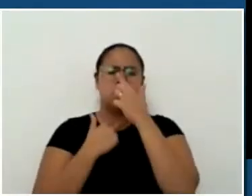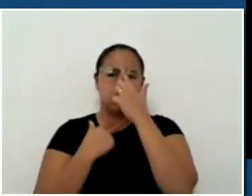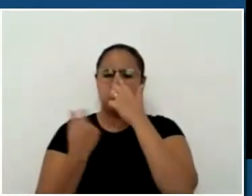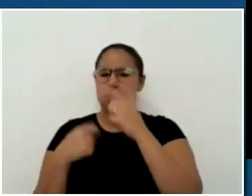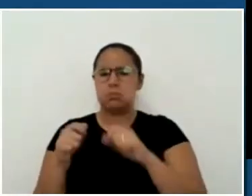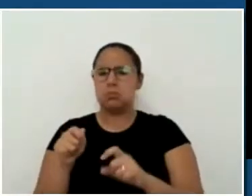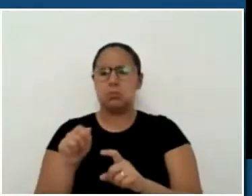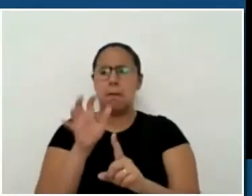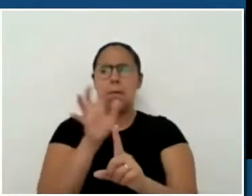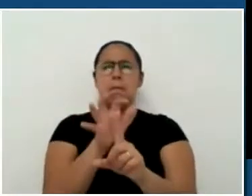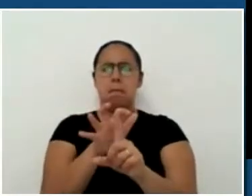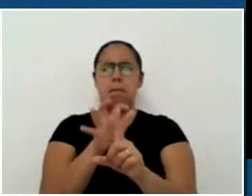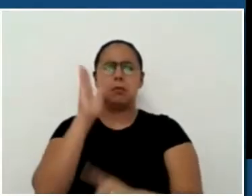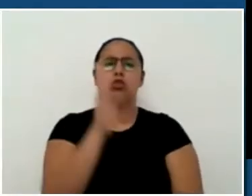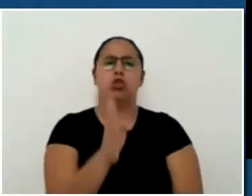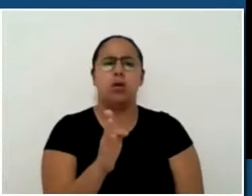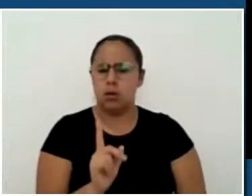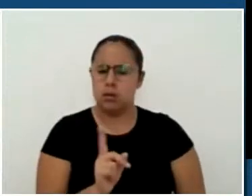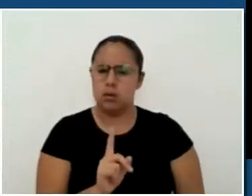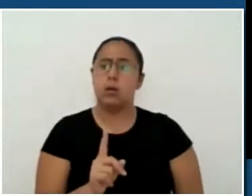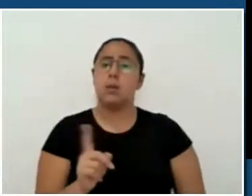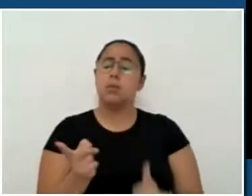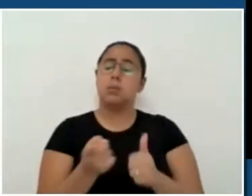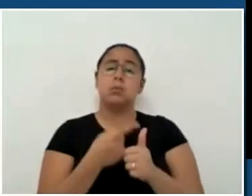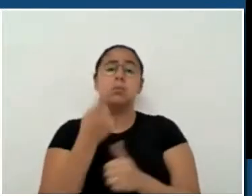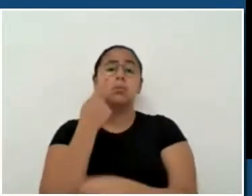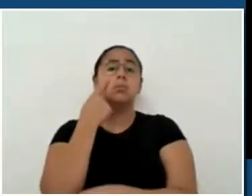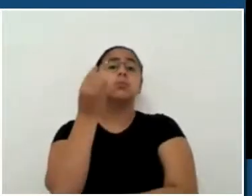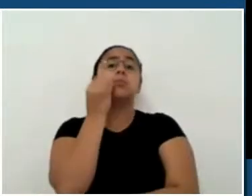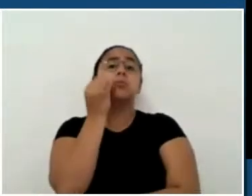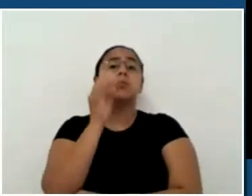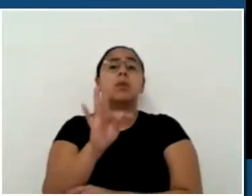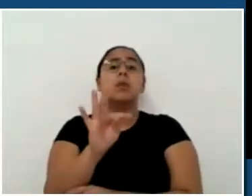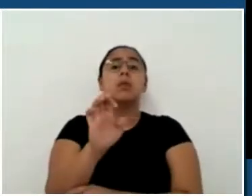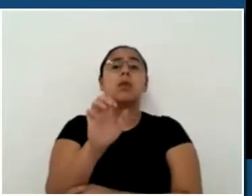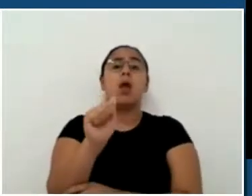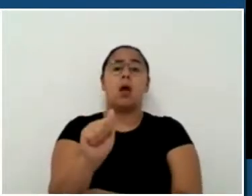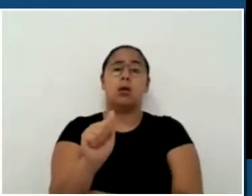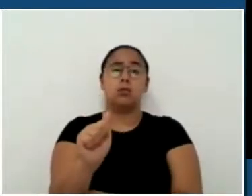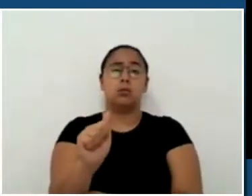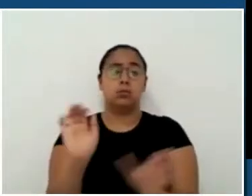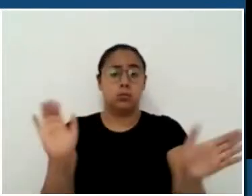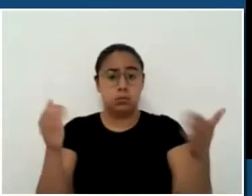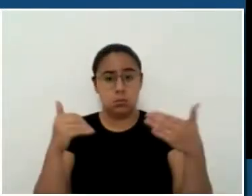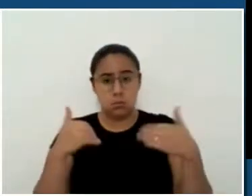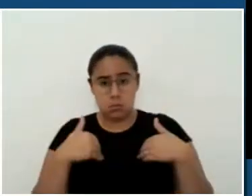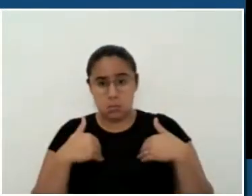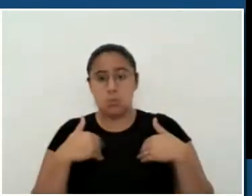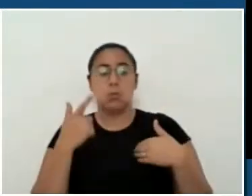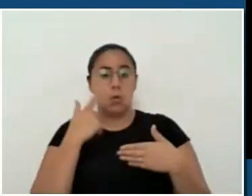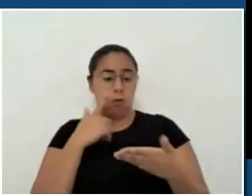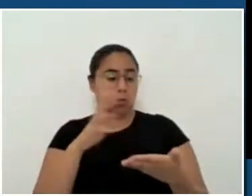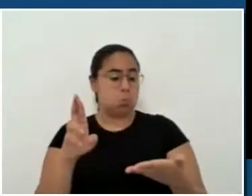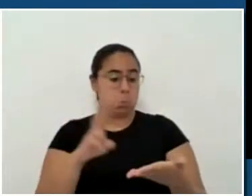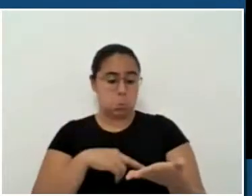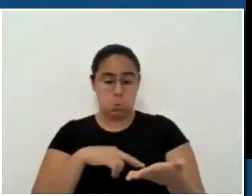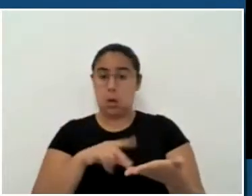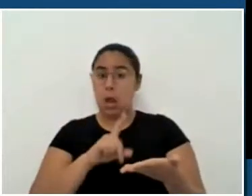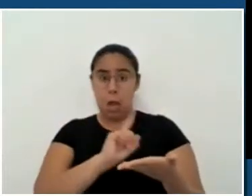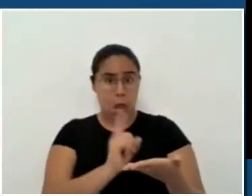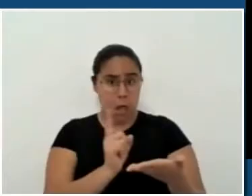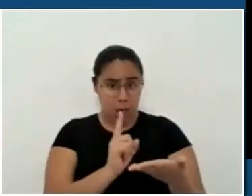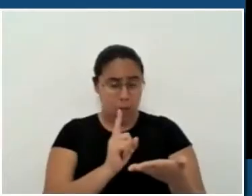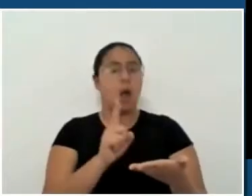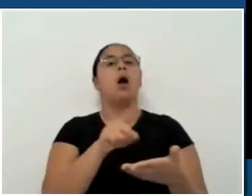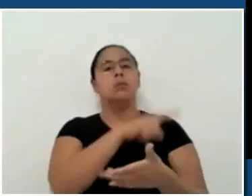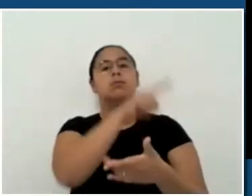TEA. ASD é Autismo Spectrum Disorder, então espere para ver o resultado e eventualmente você vai tratar o